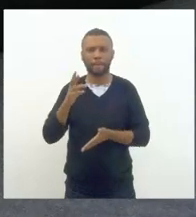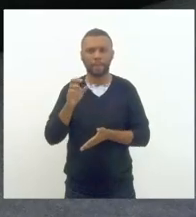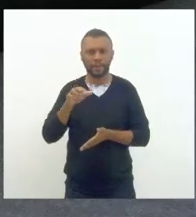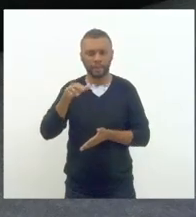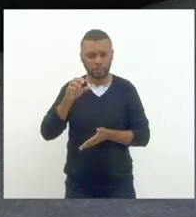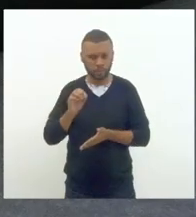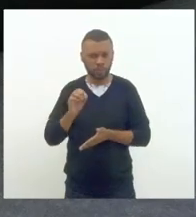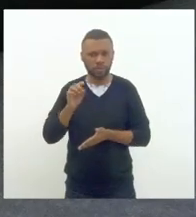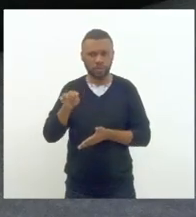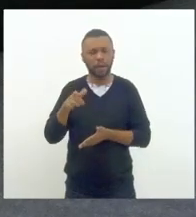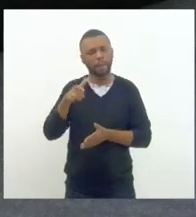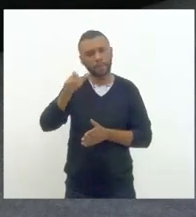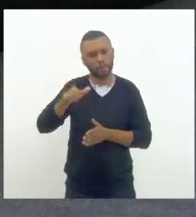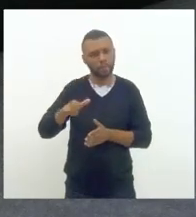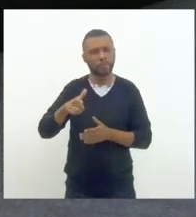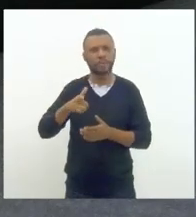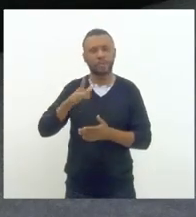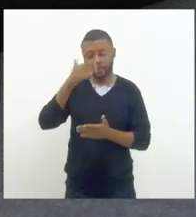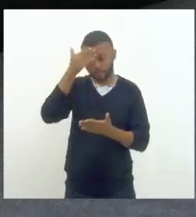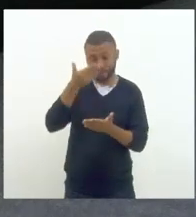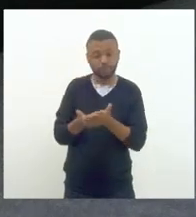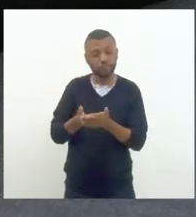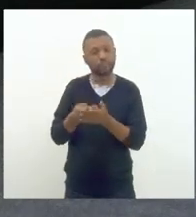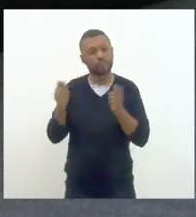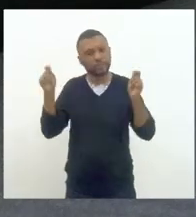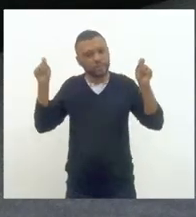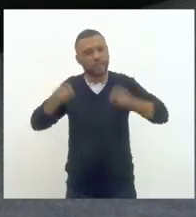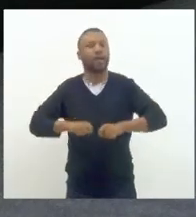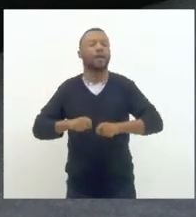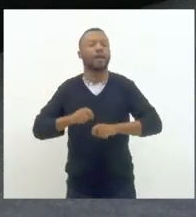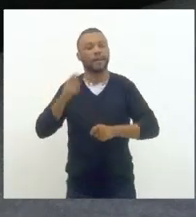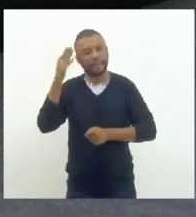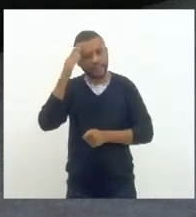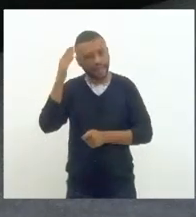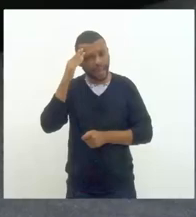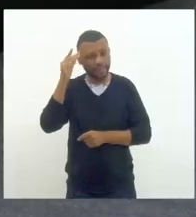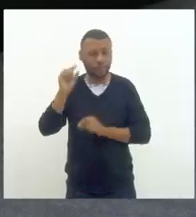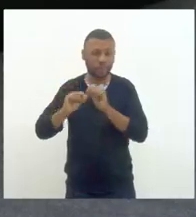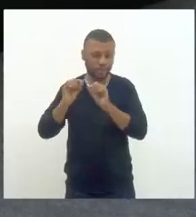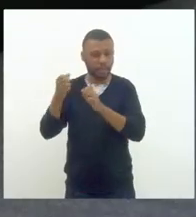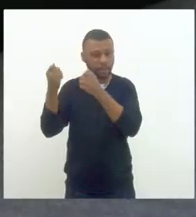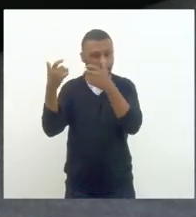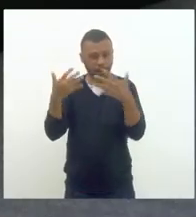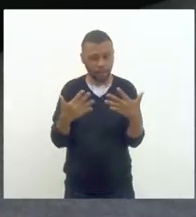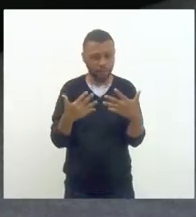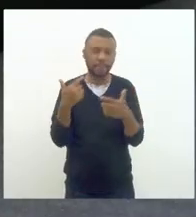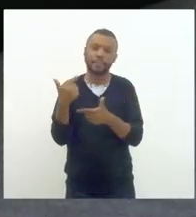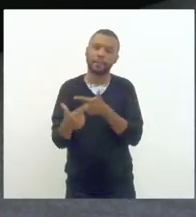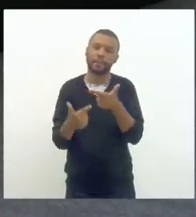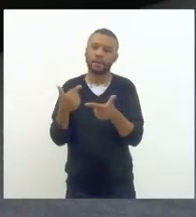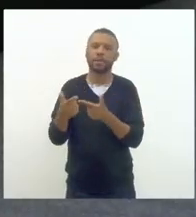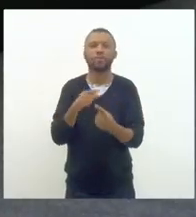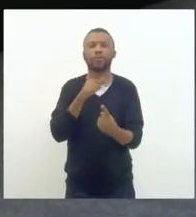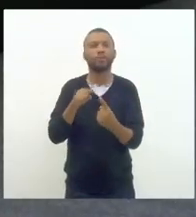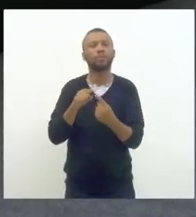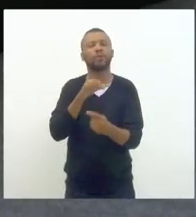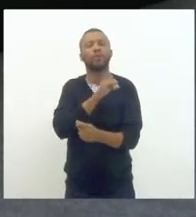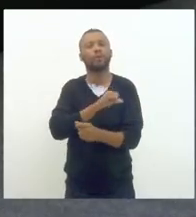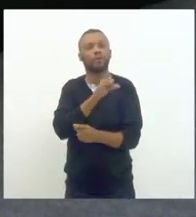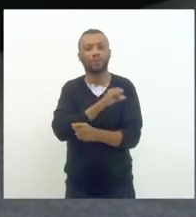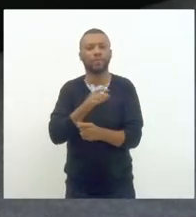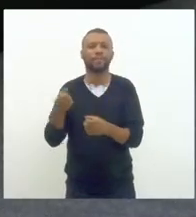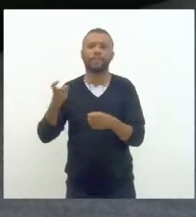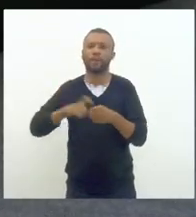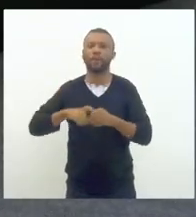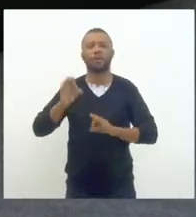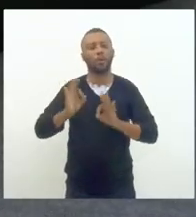pessoa que goza da minha total confiança, uma pessoa que sabe o que está fazendo e que vem trabalhando muito para que o Rio de Janeiro volte a ter a